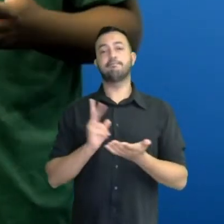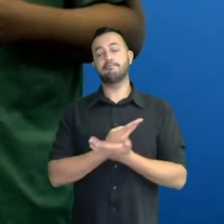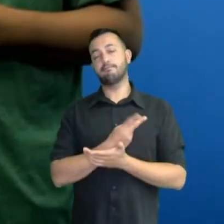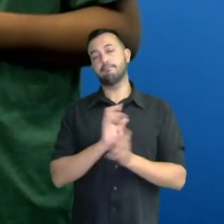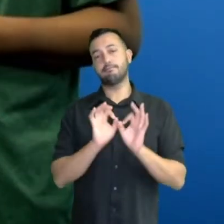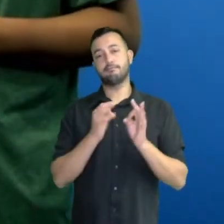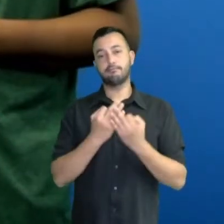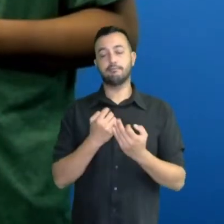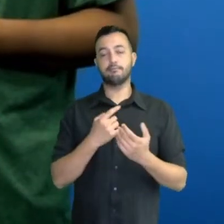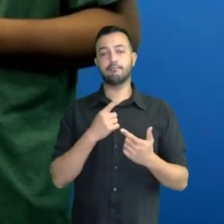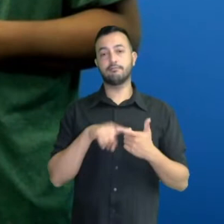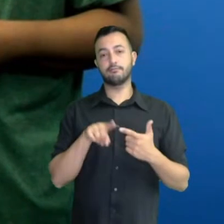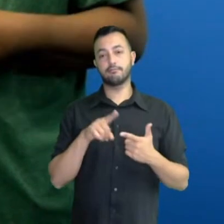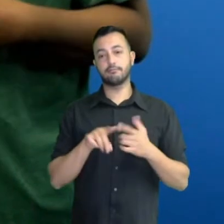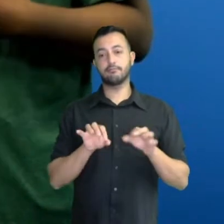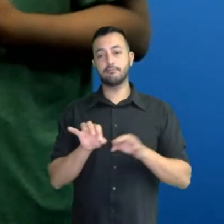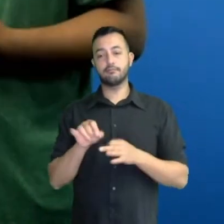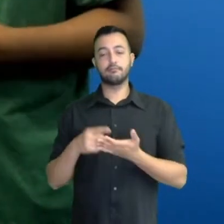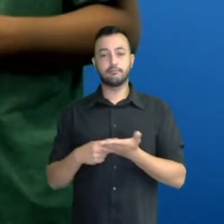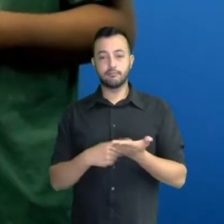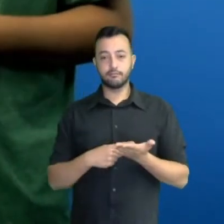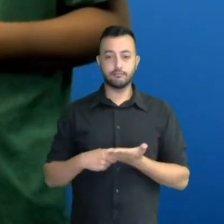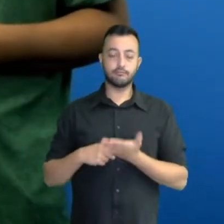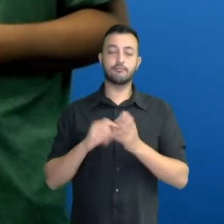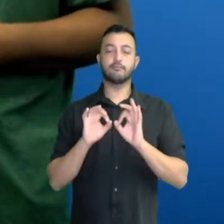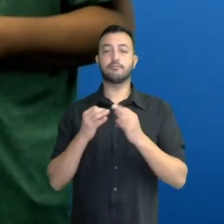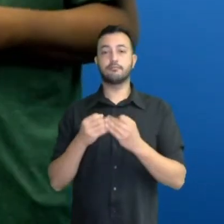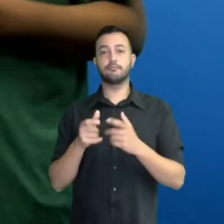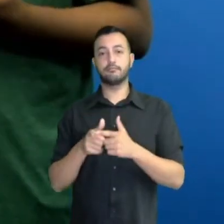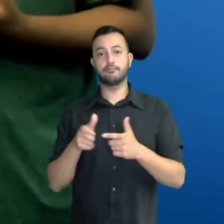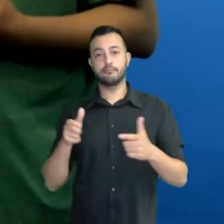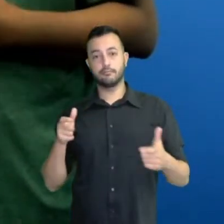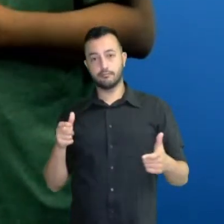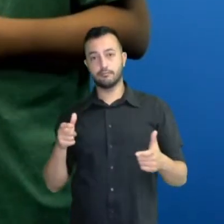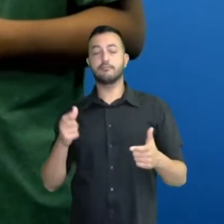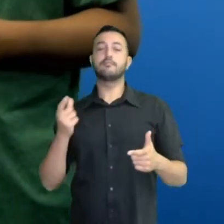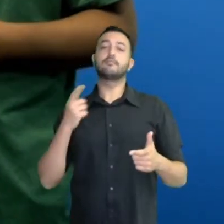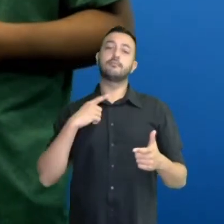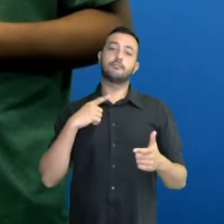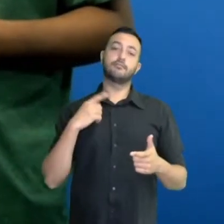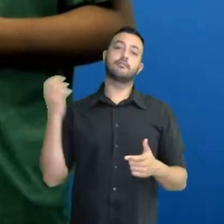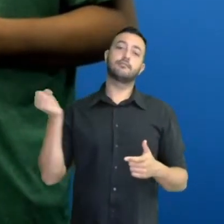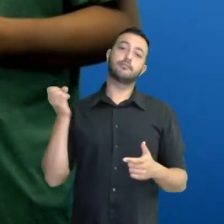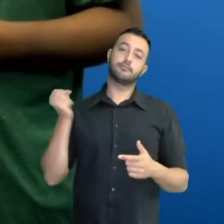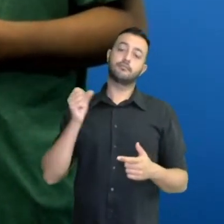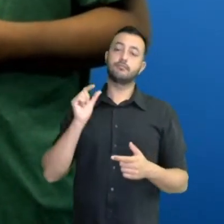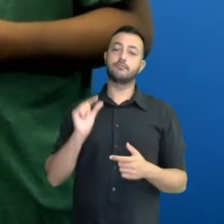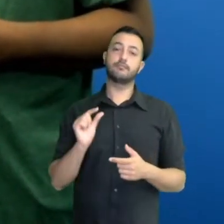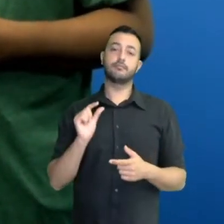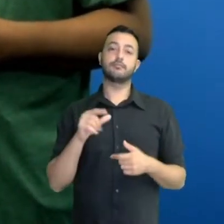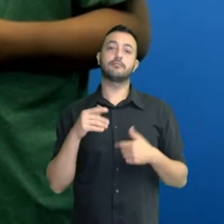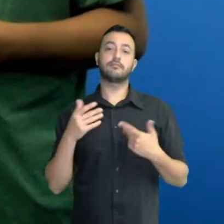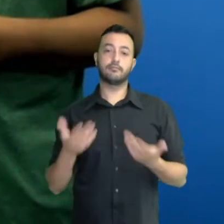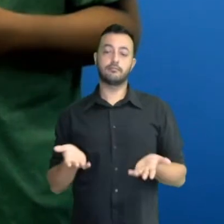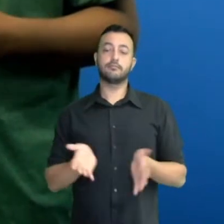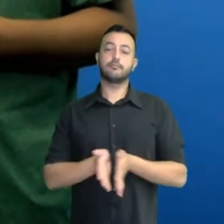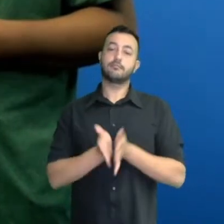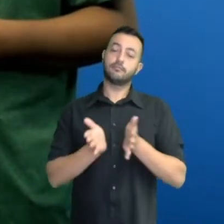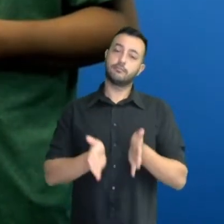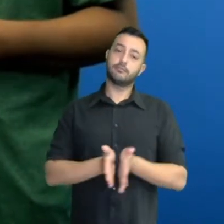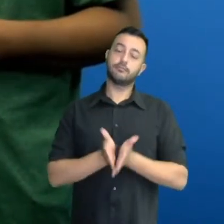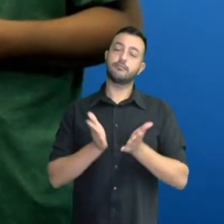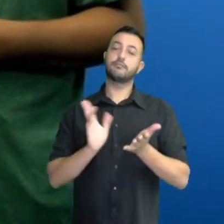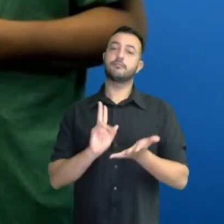têm acesso a um planejamento familiar, então são famílias maiores e com a pouca renda. Então a pobreza